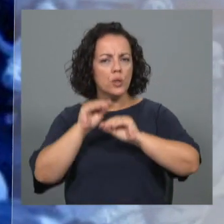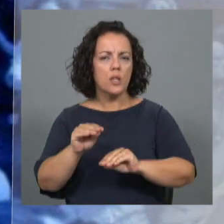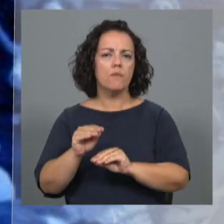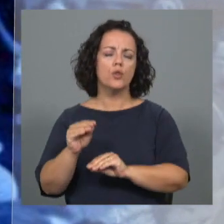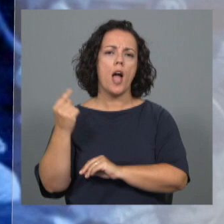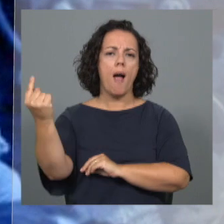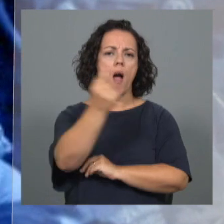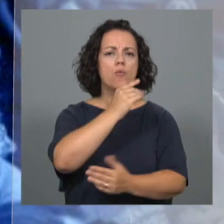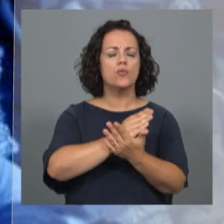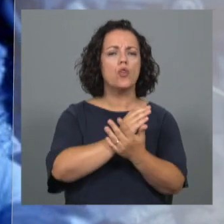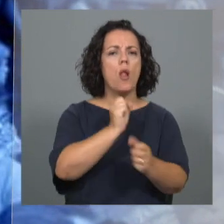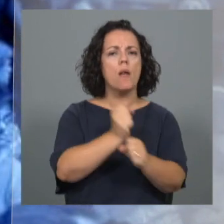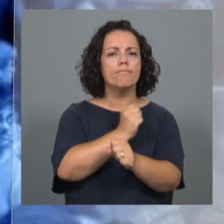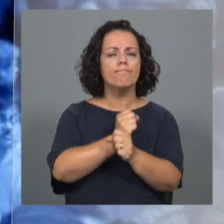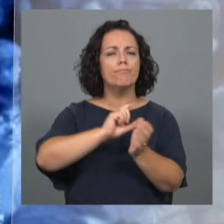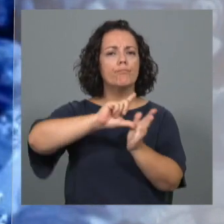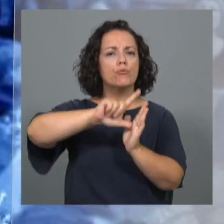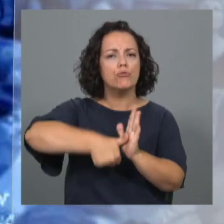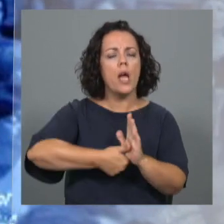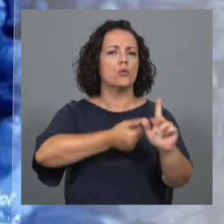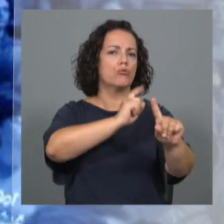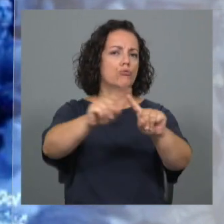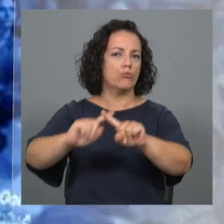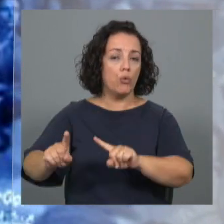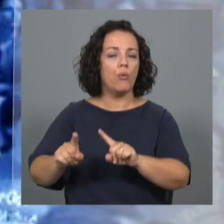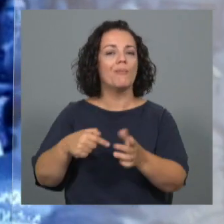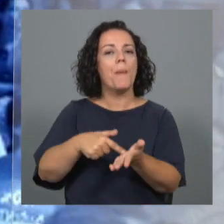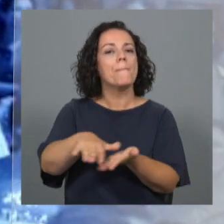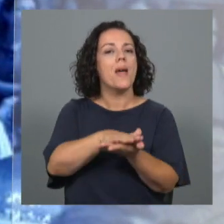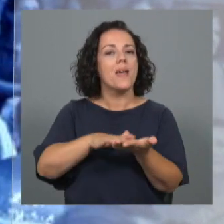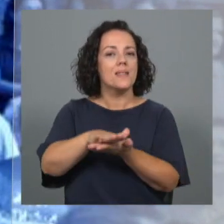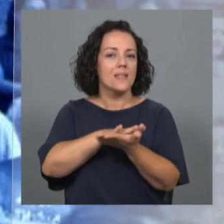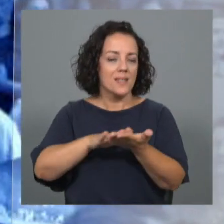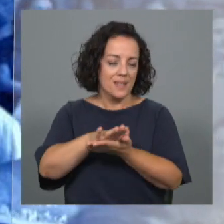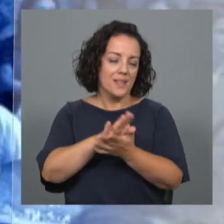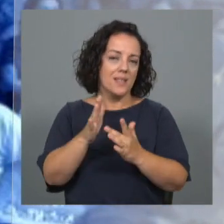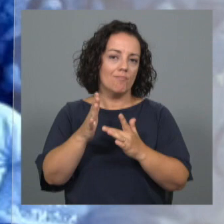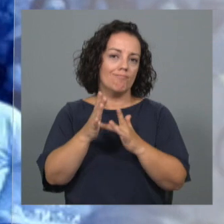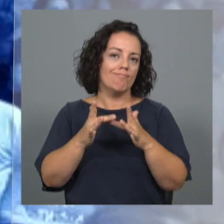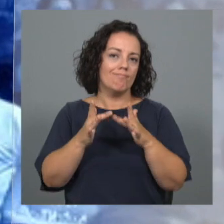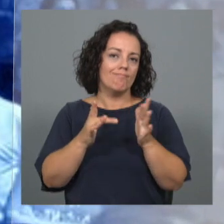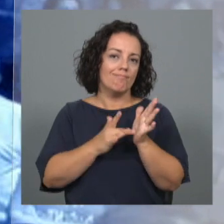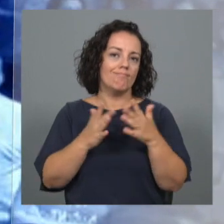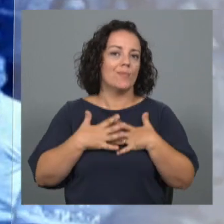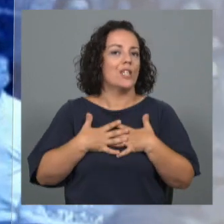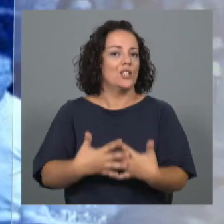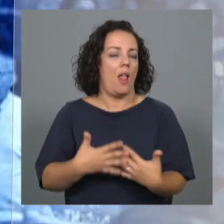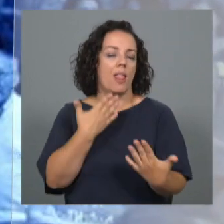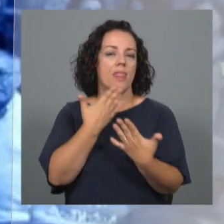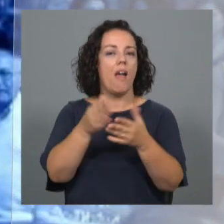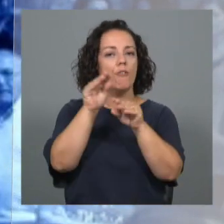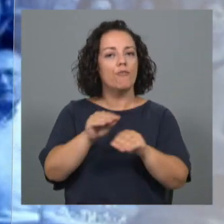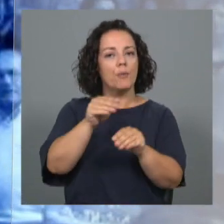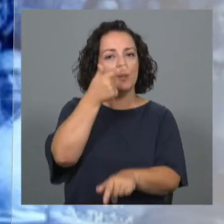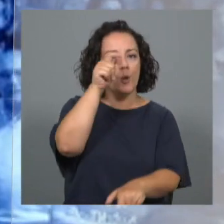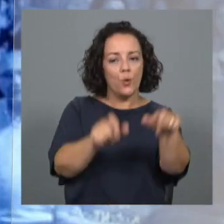de ensino com propostas onde a matriz cristã ganha dimensão no crescimento de cada aluno. Entre nós,